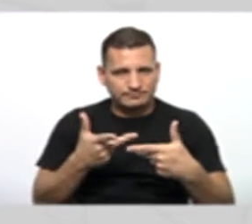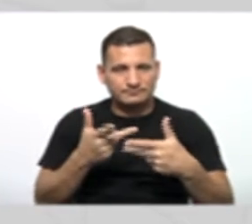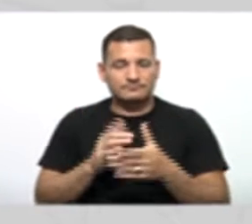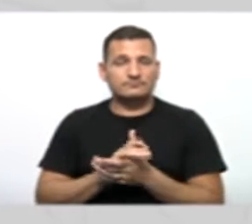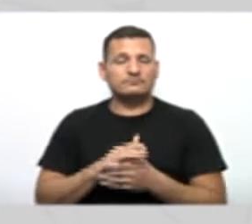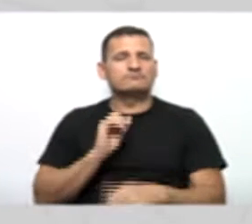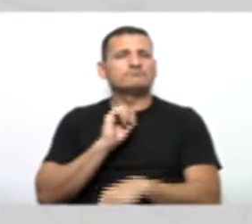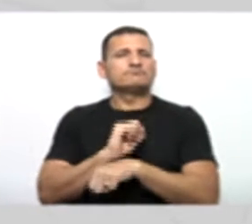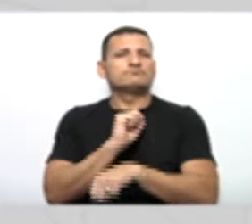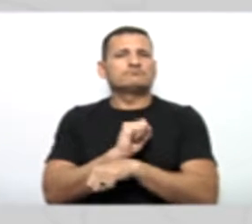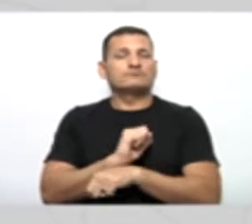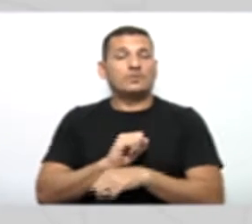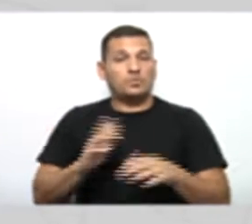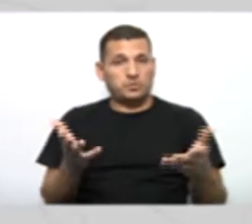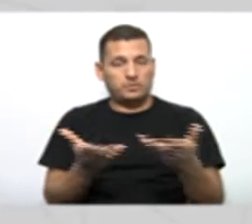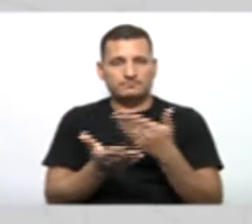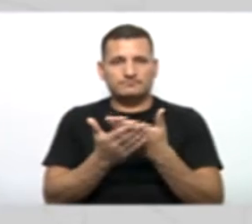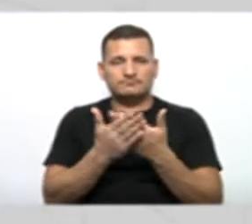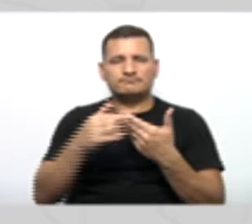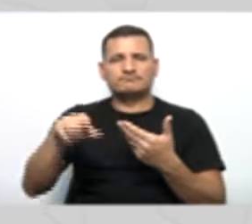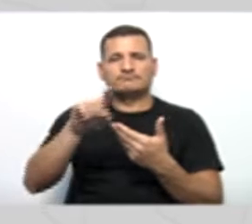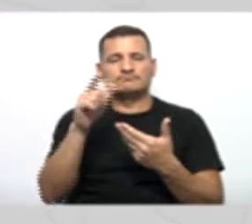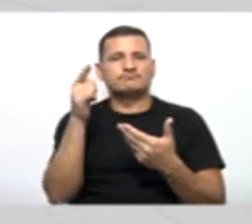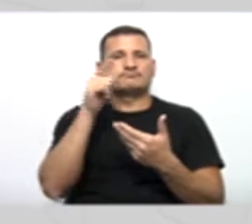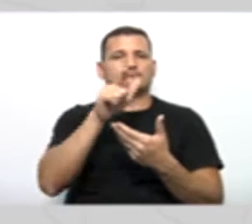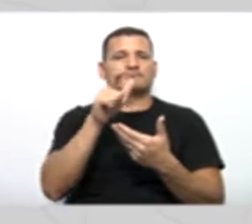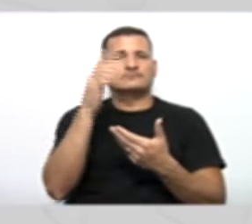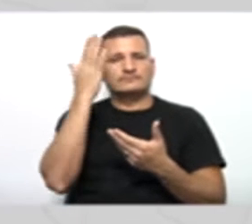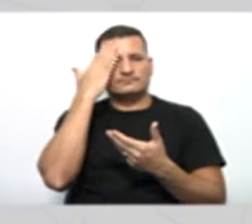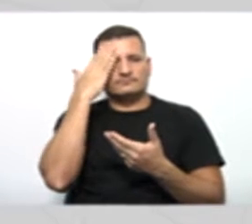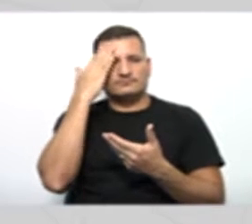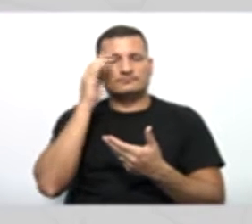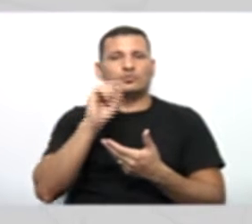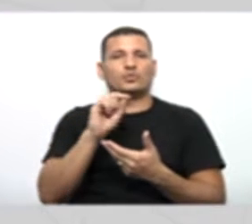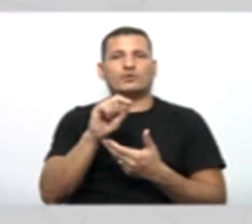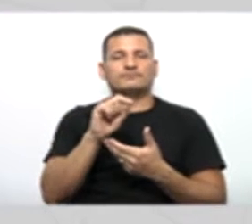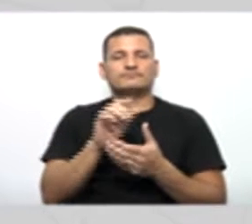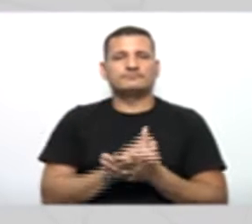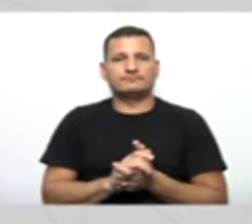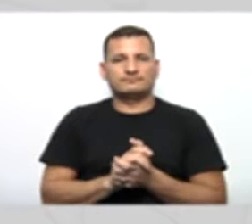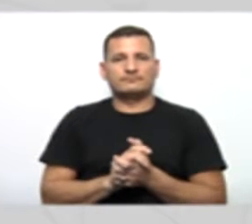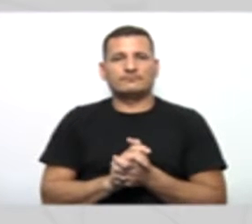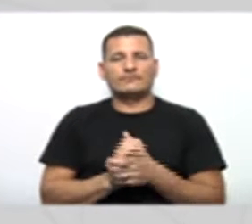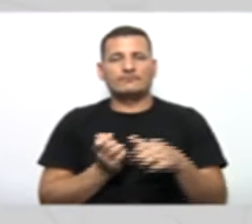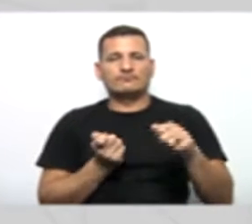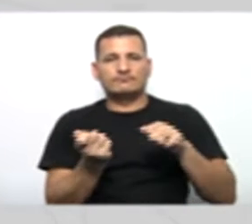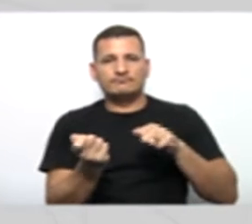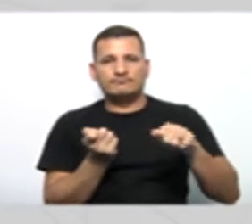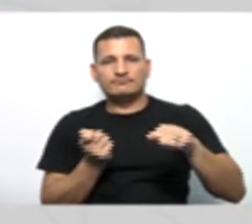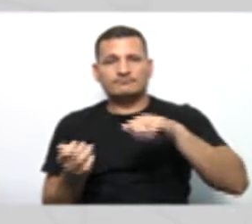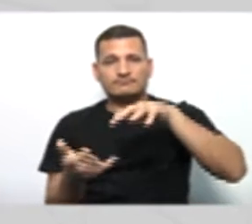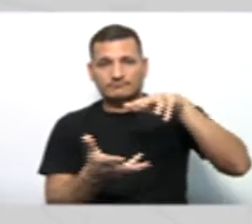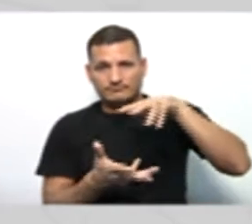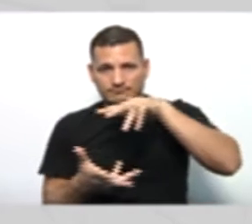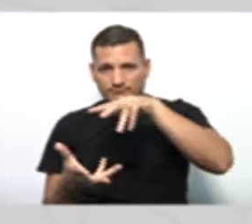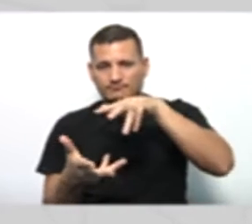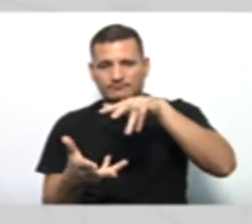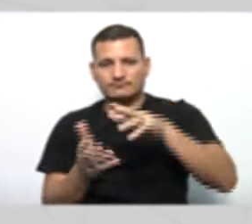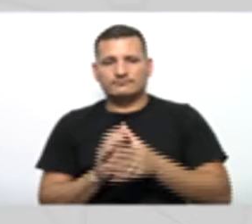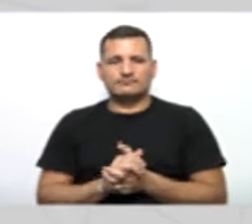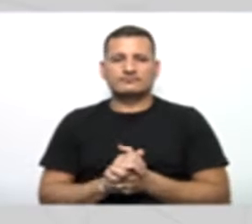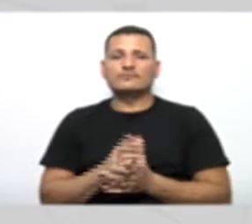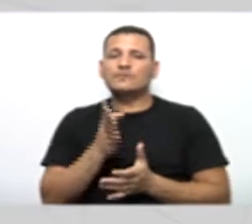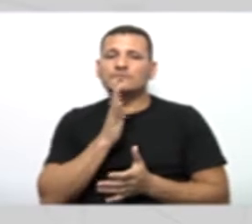consigam conceituar o que é desenvolvimento sustentável, entender a importância da gestão ambiental e conhecer as